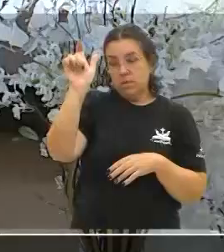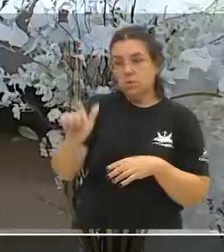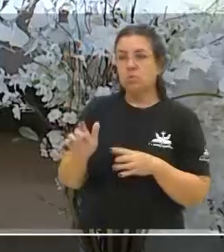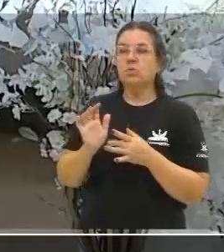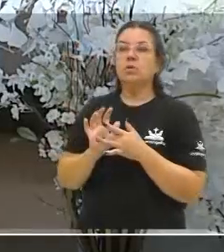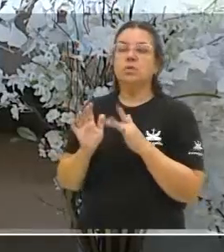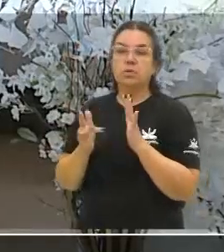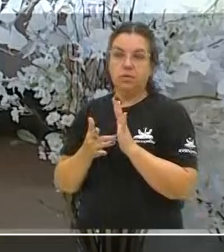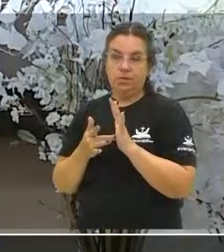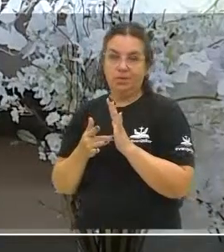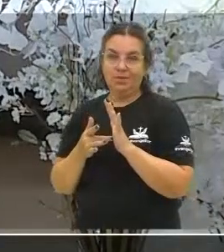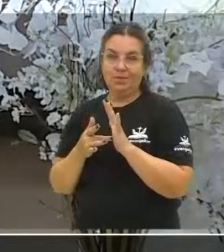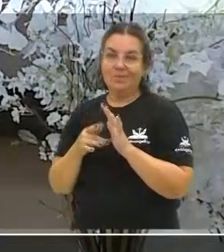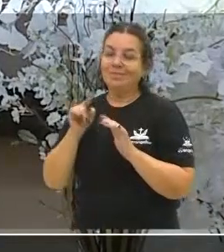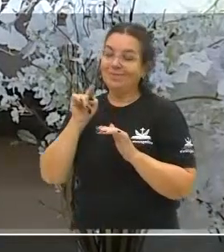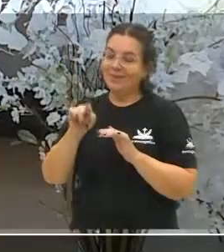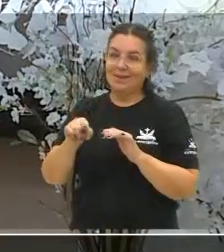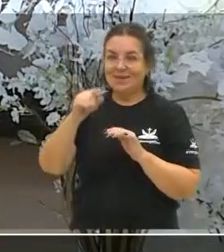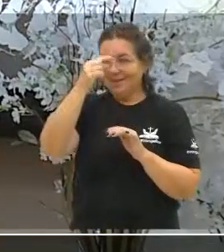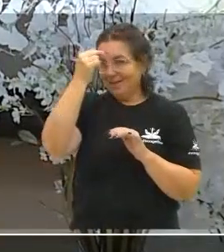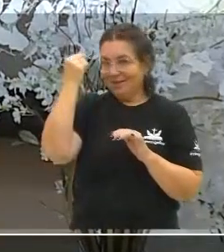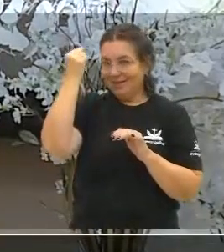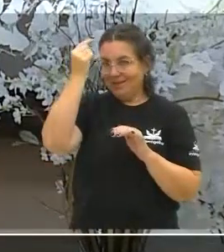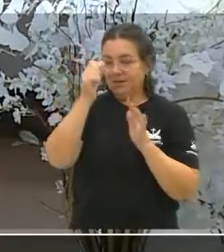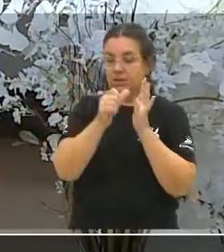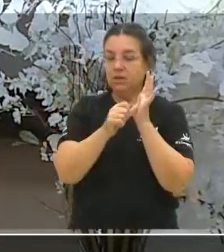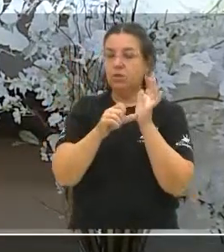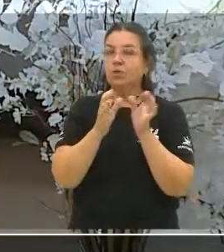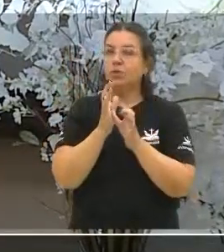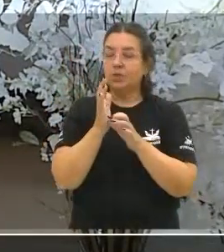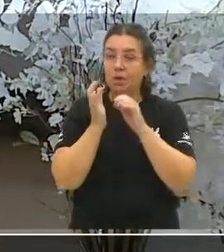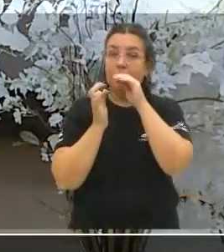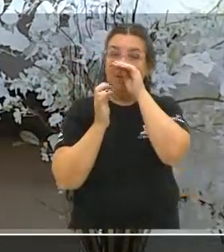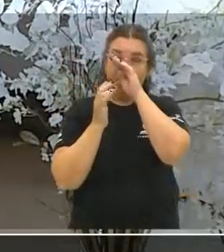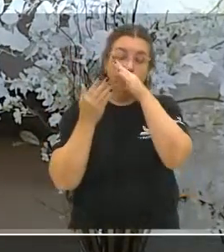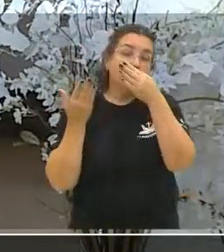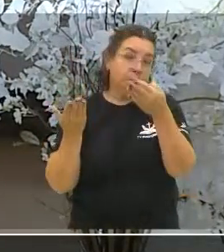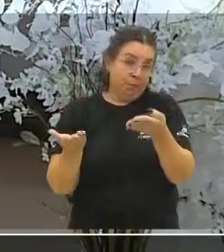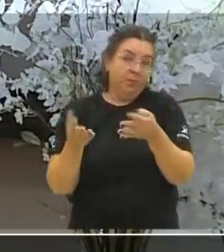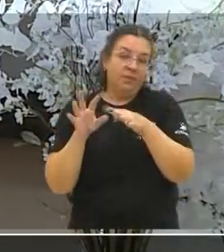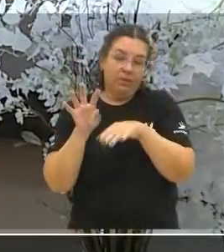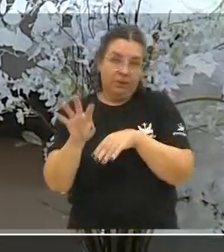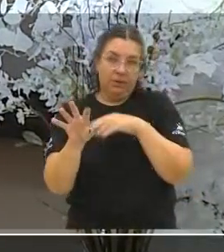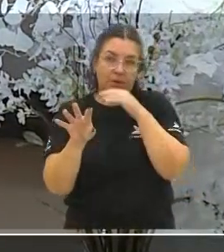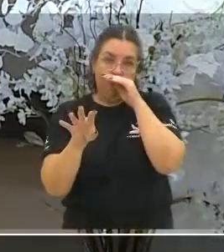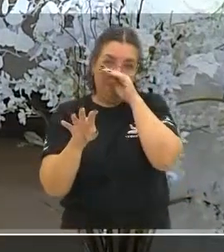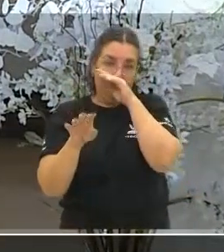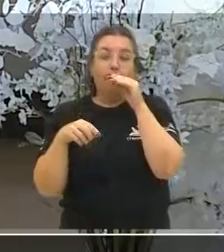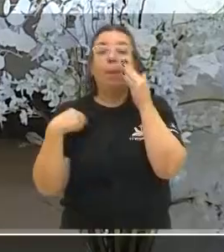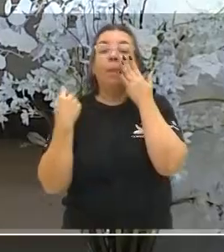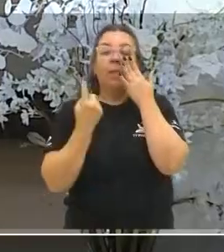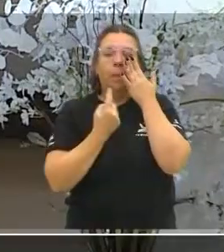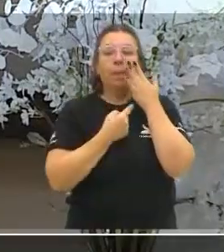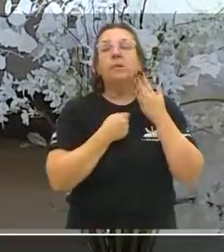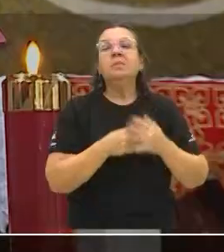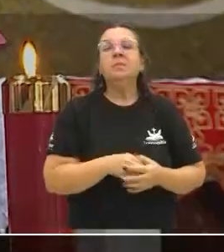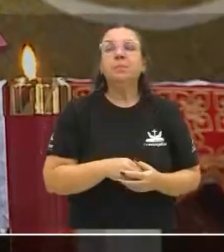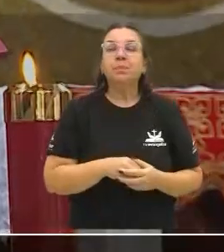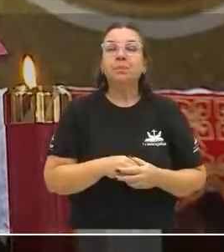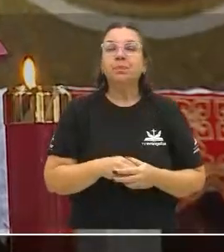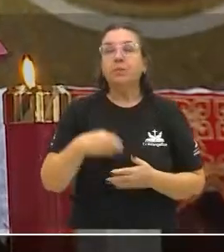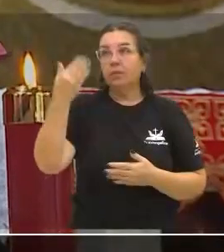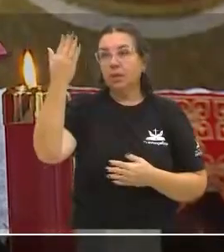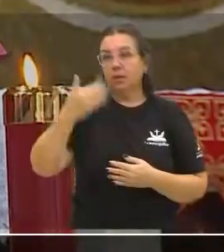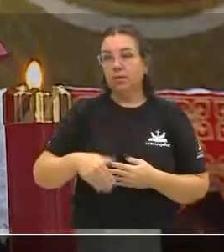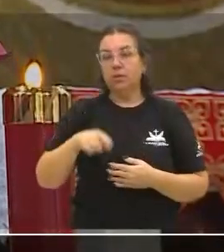Jesus Cristo nas suas santas chagas. Assim sendo, nós estamos diante